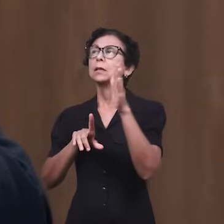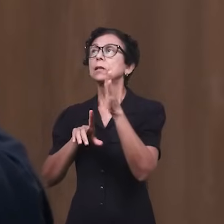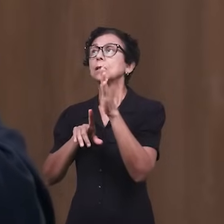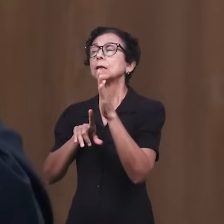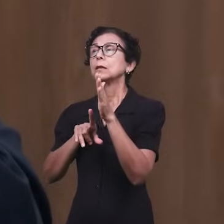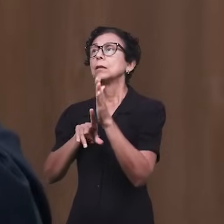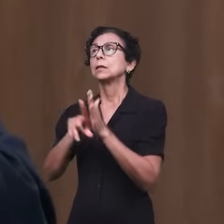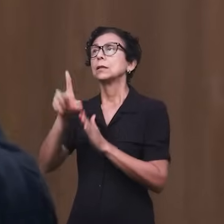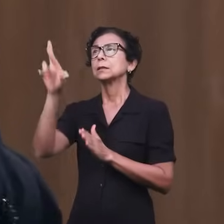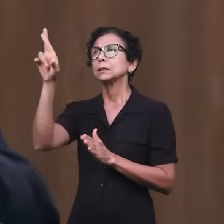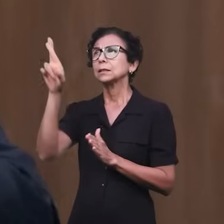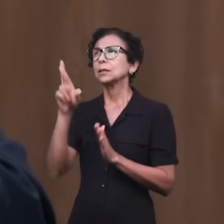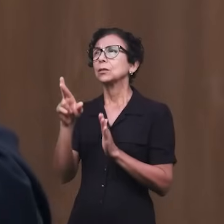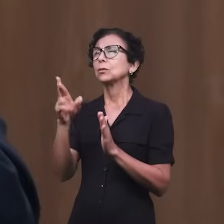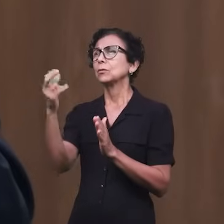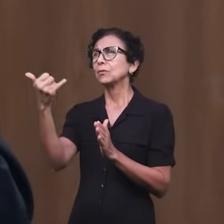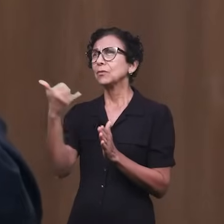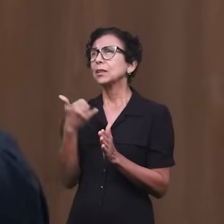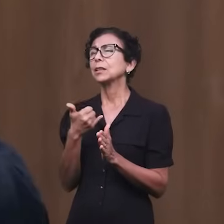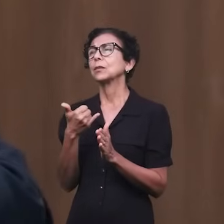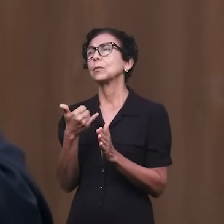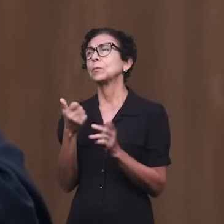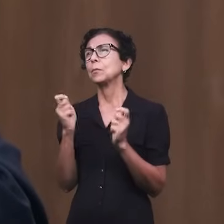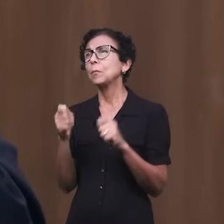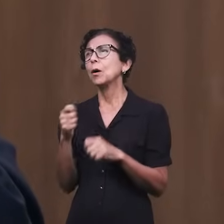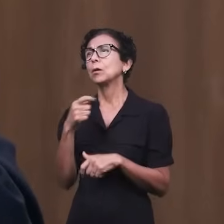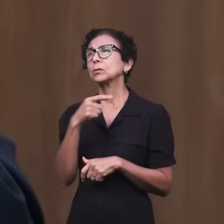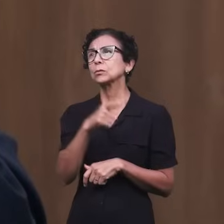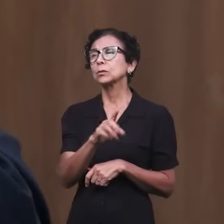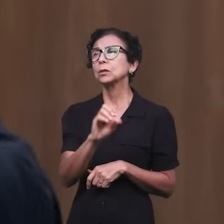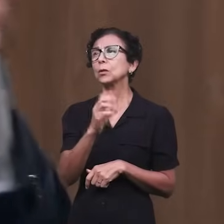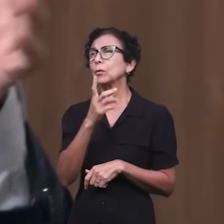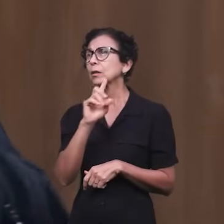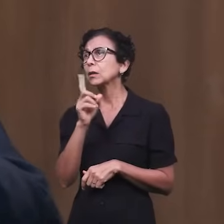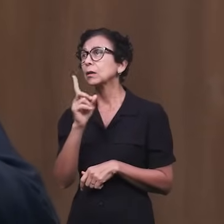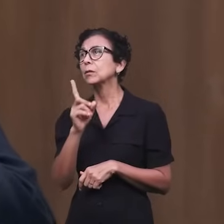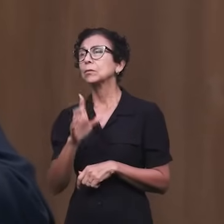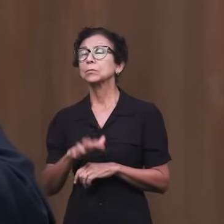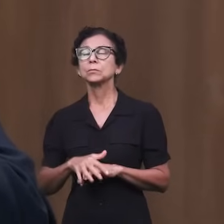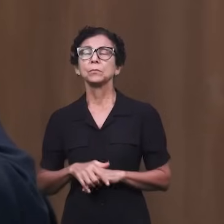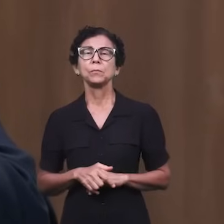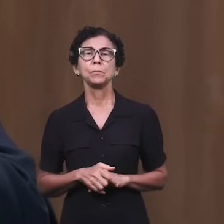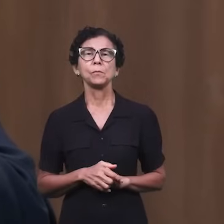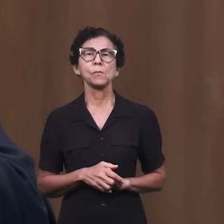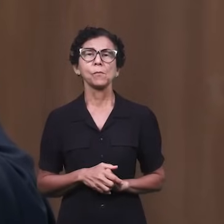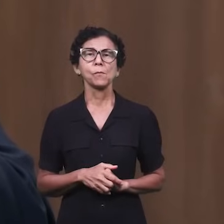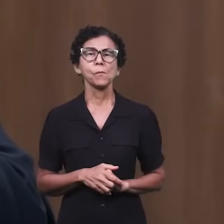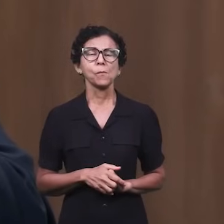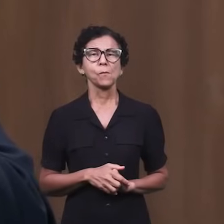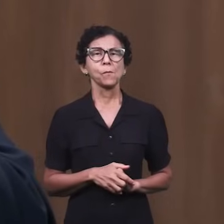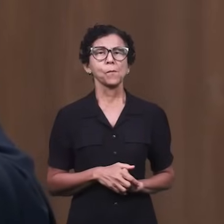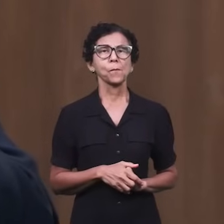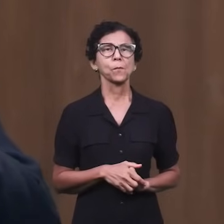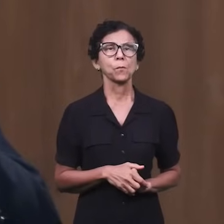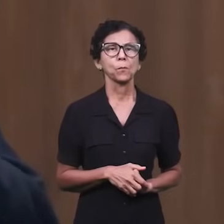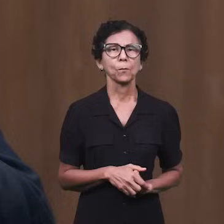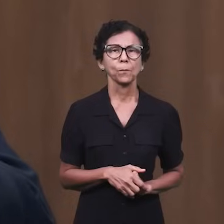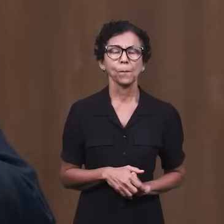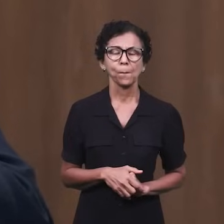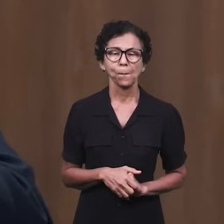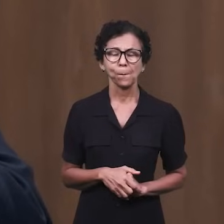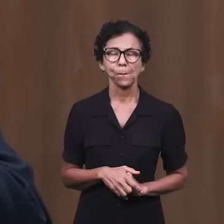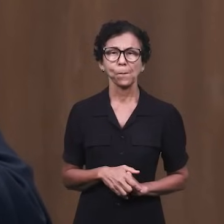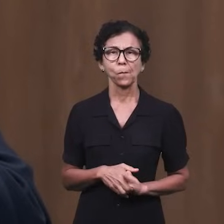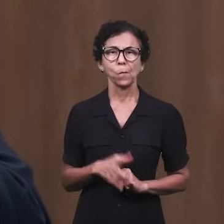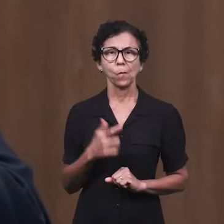Senhor me dá uma direção se eu faço isso se eu faço aquilo eu lembro que uma vez eu passei